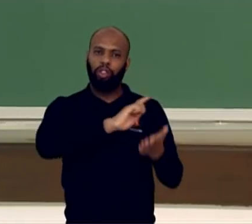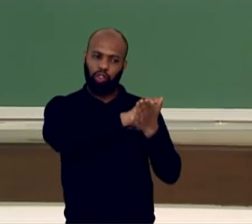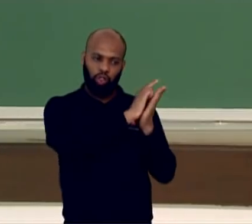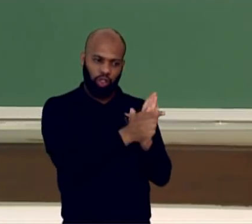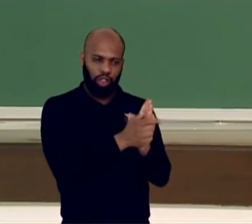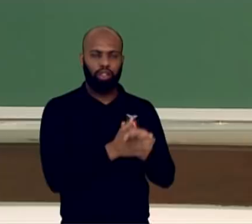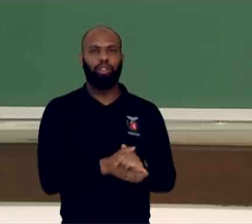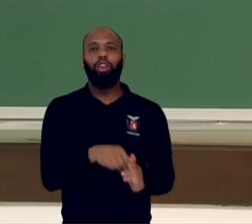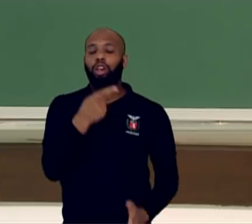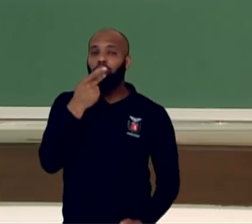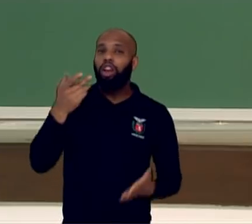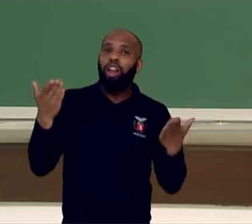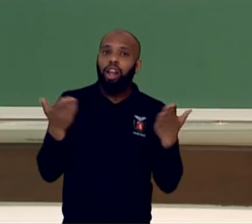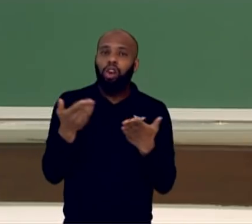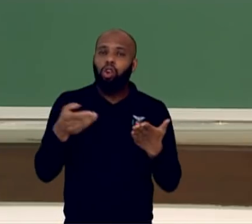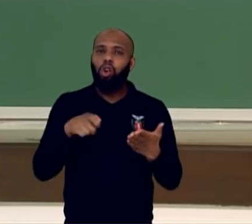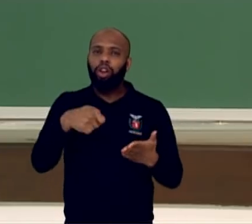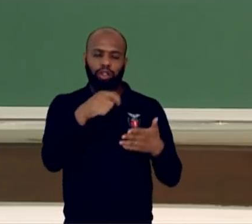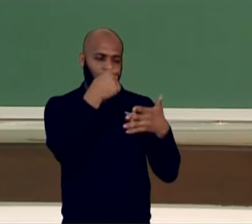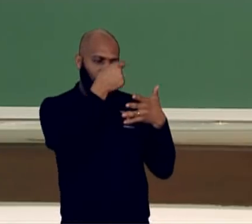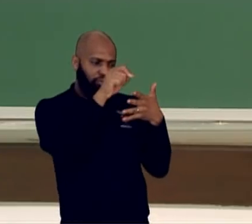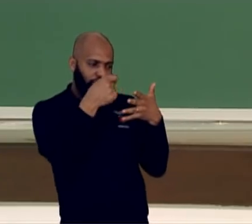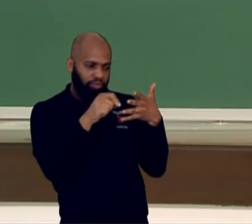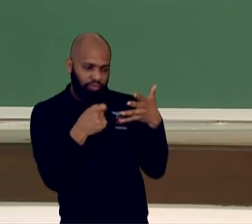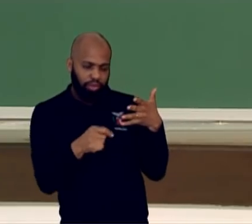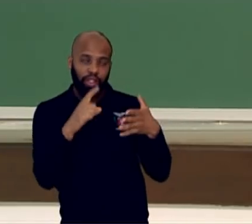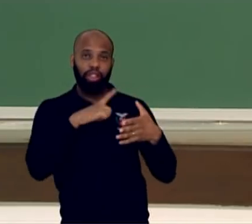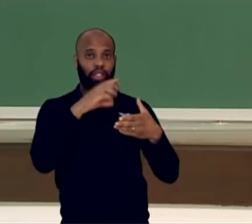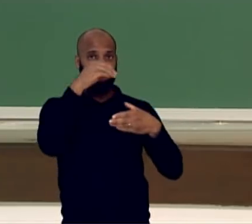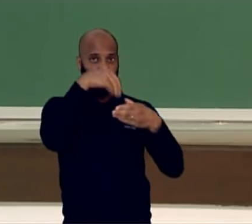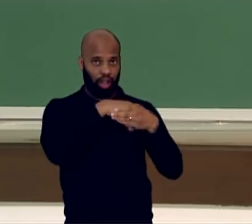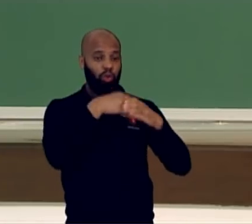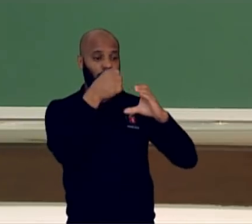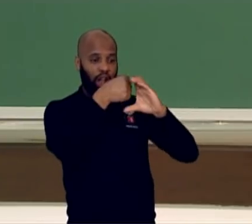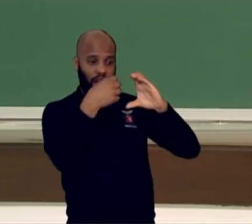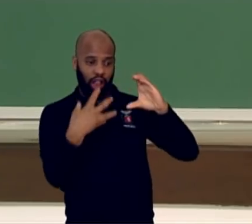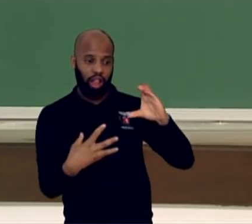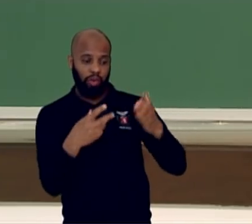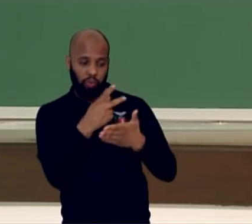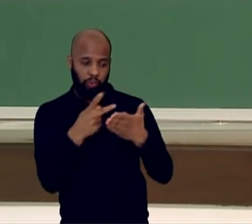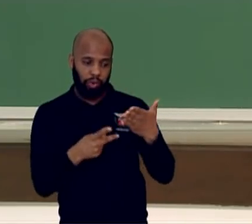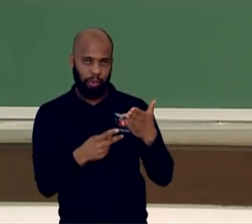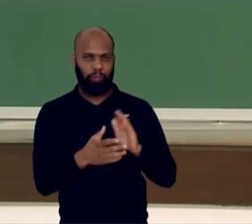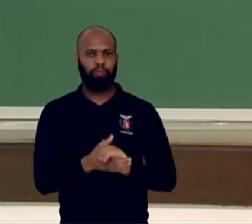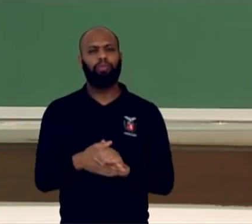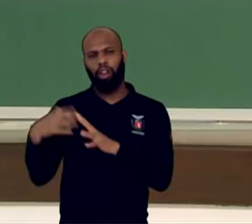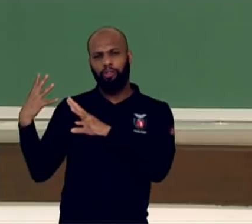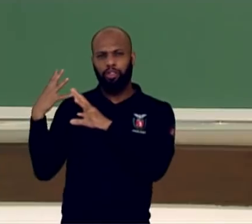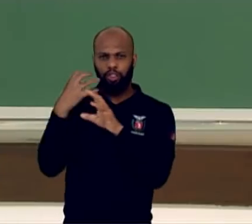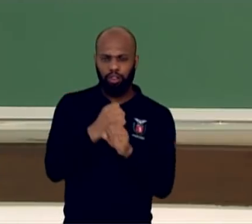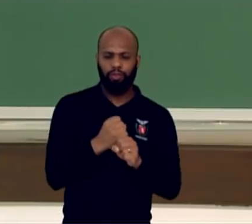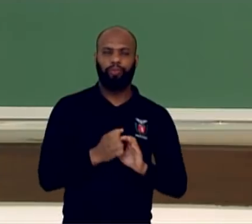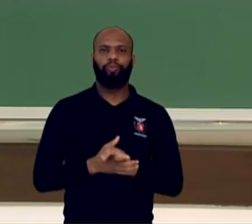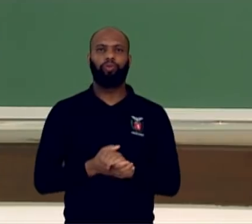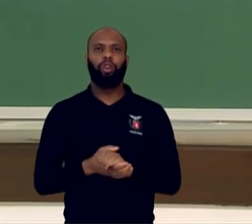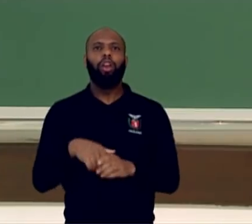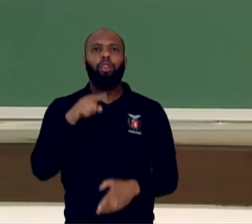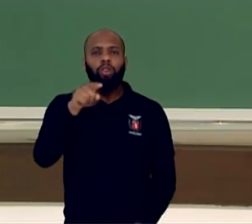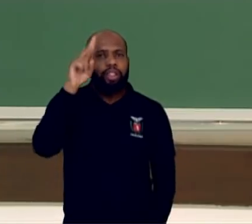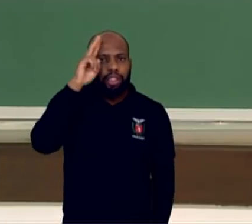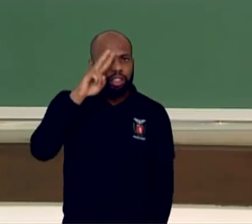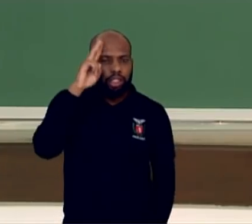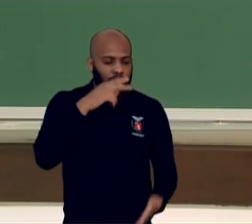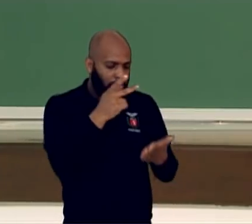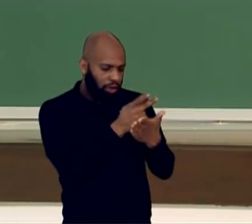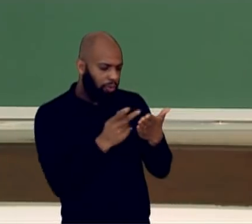vamos falar agora sobre os elementos do poema. Então, lembrando, isso é uma retomada. Vocês se lembram que no poema,